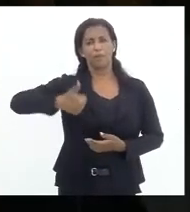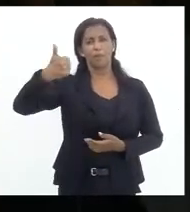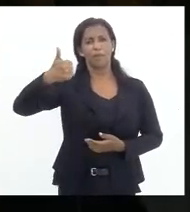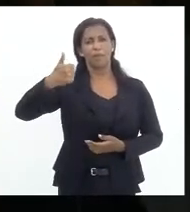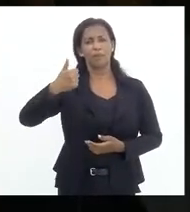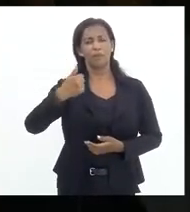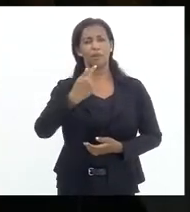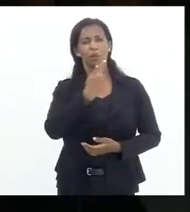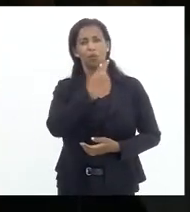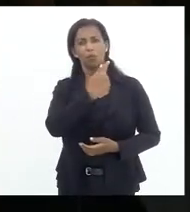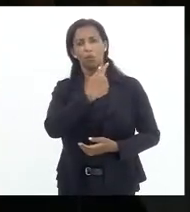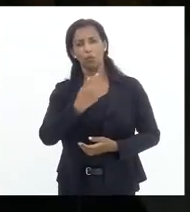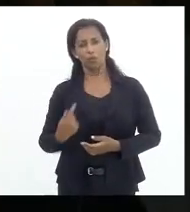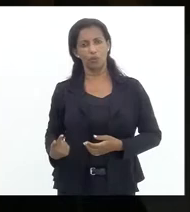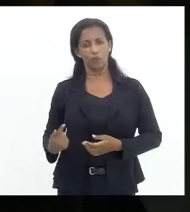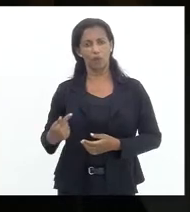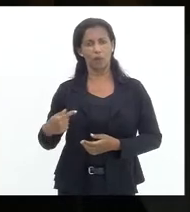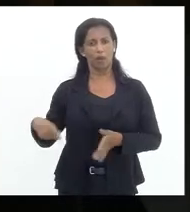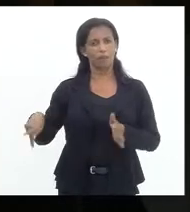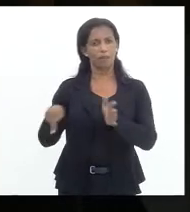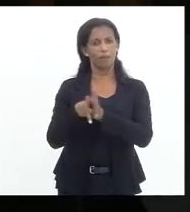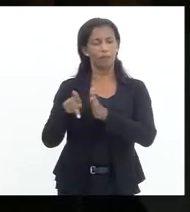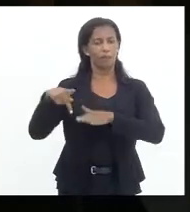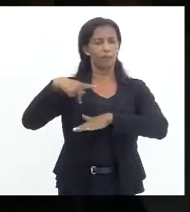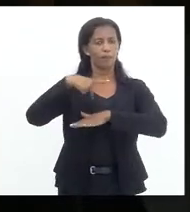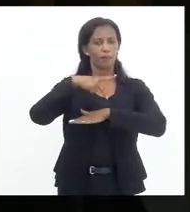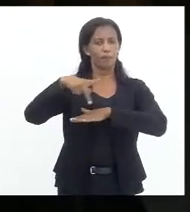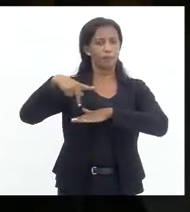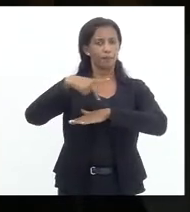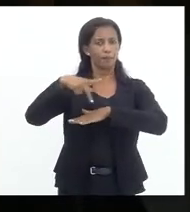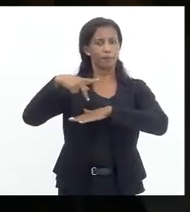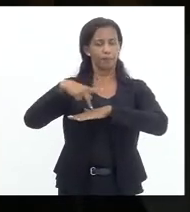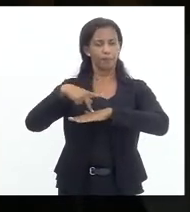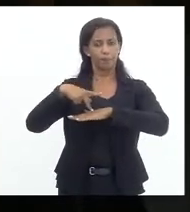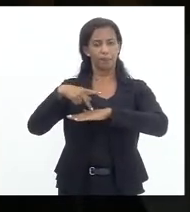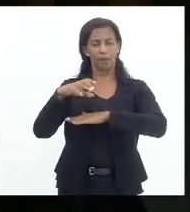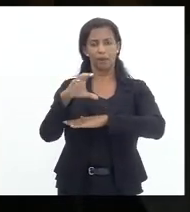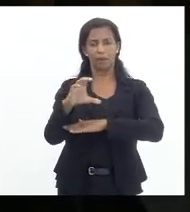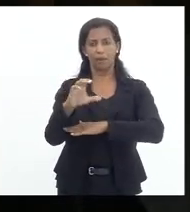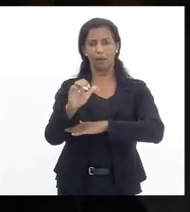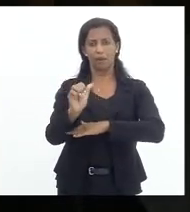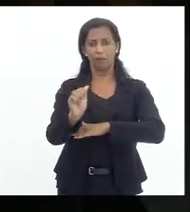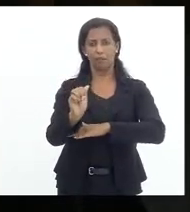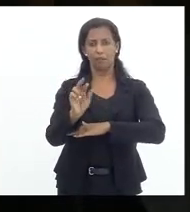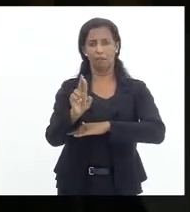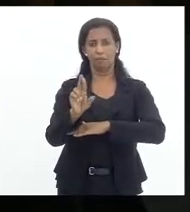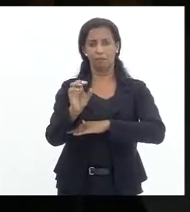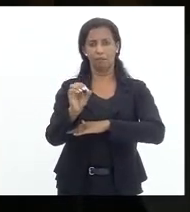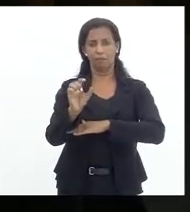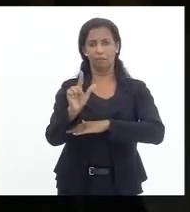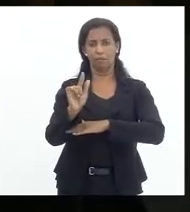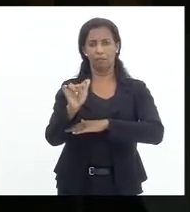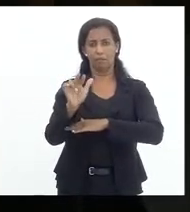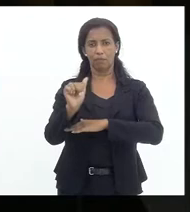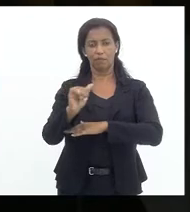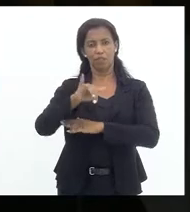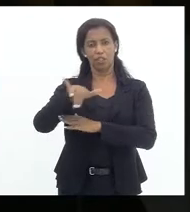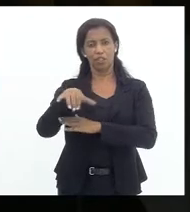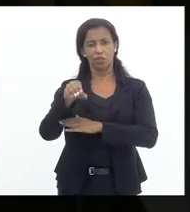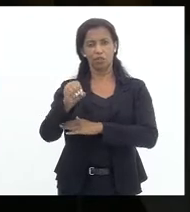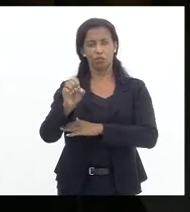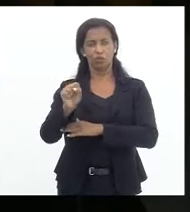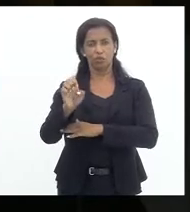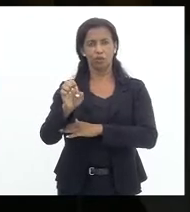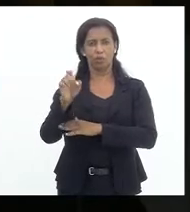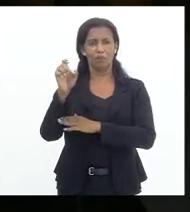governado a governar o país que foi Carolina Josefa Leopoldina